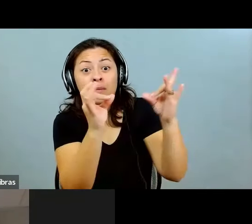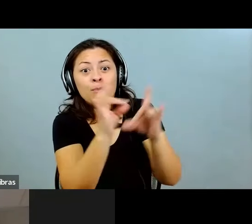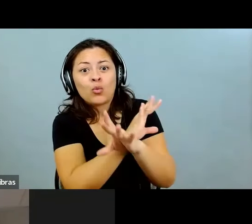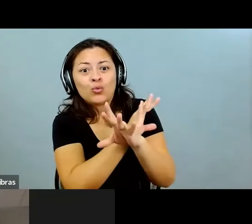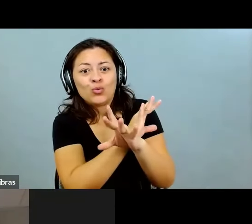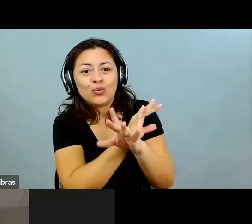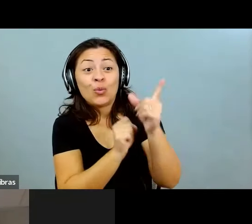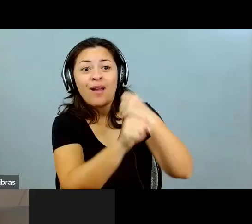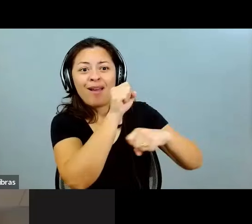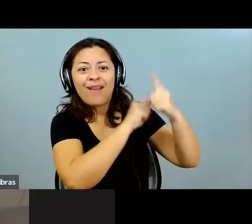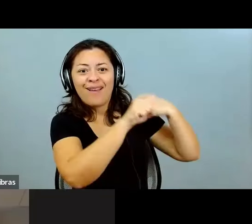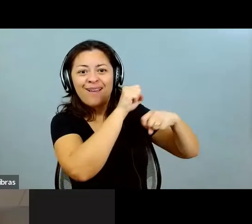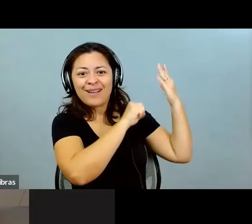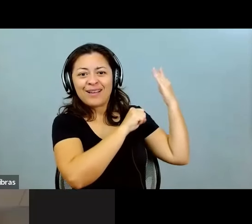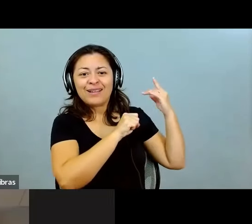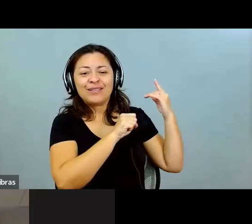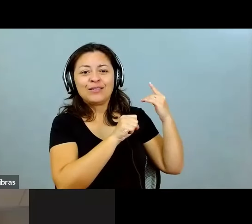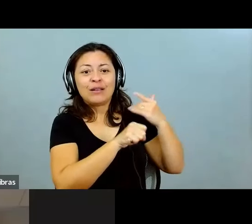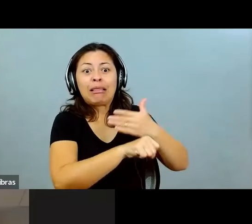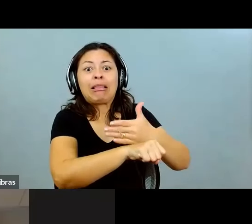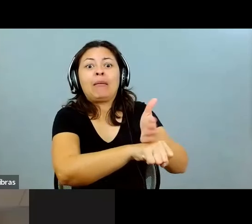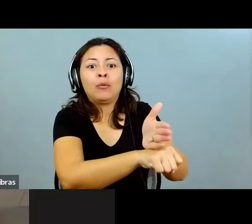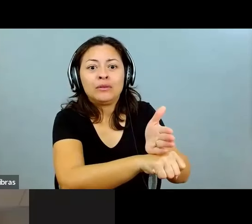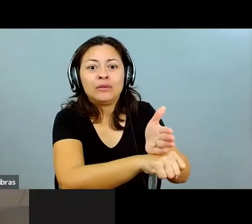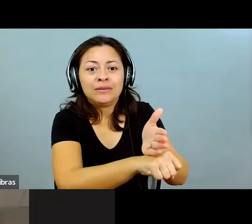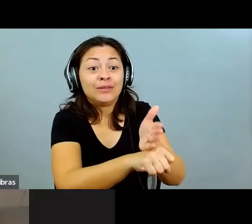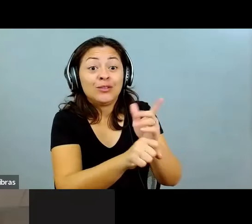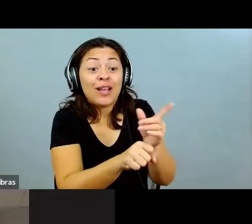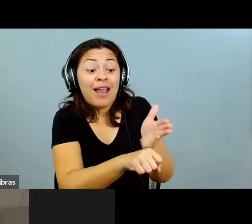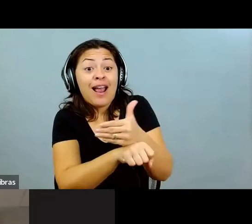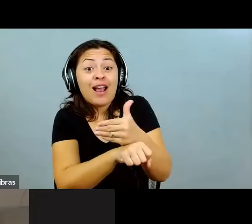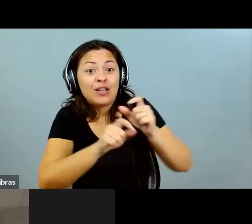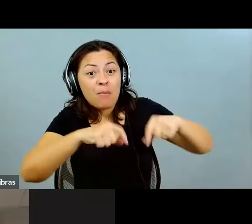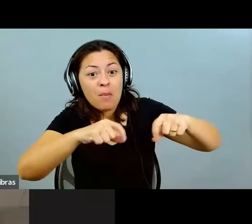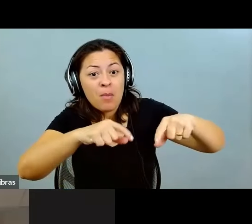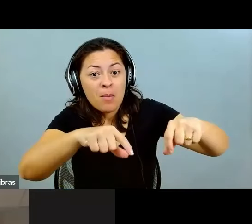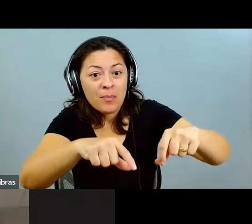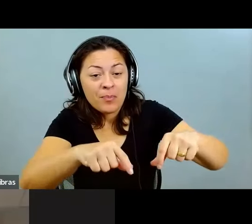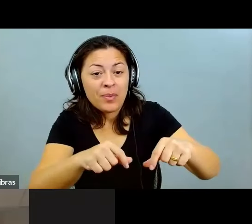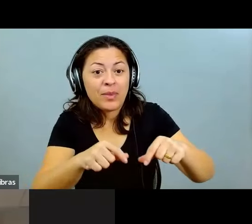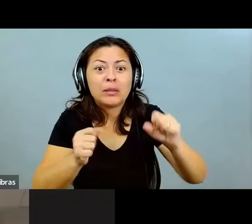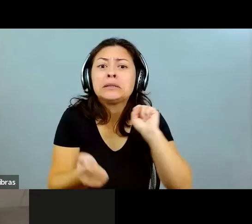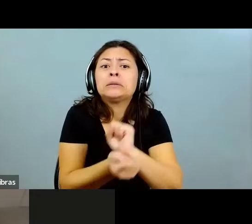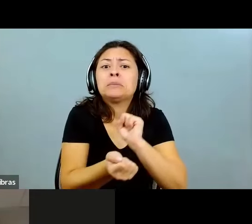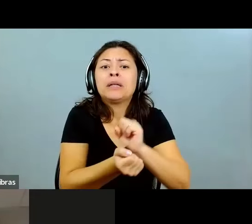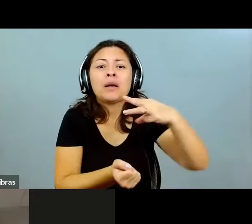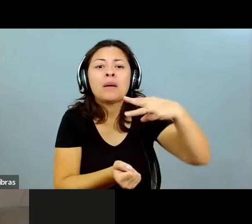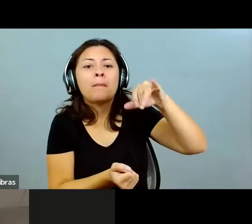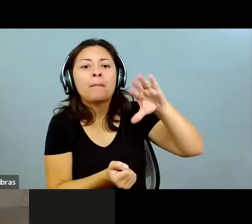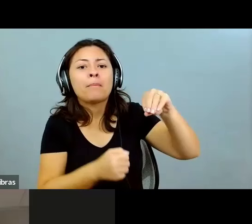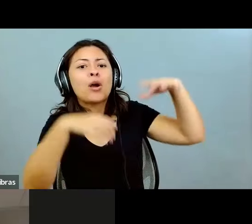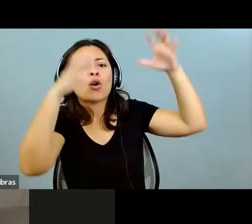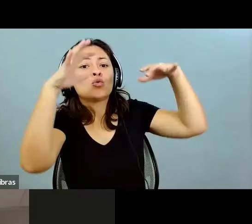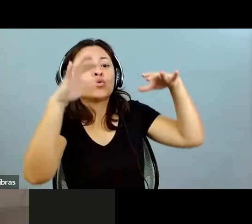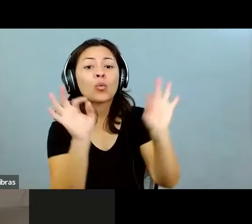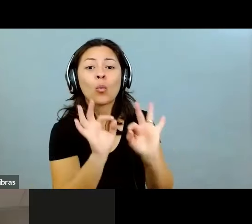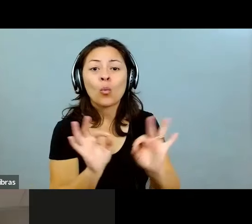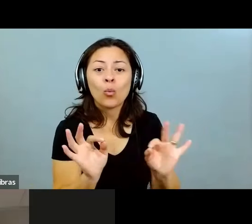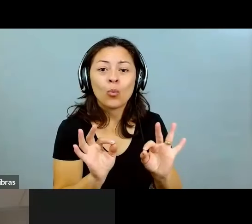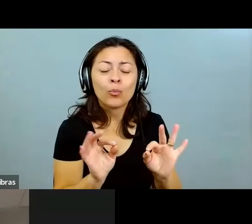passados por isso que a gente não tá assim tanto dependente daquela chuva de maio para garantir uma excelente segunda Safra e no caso do